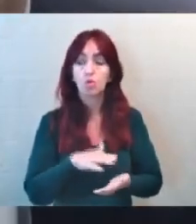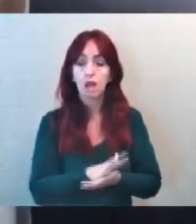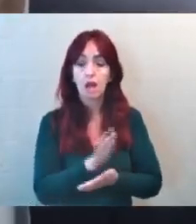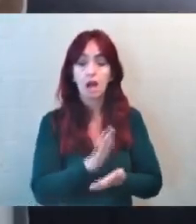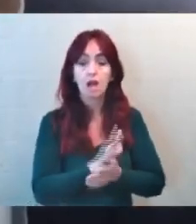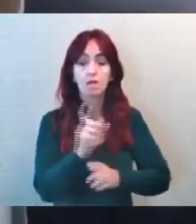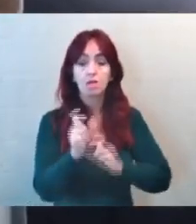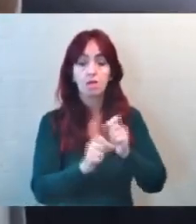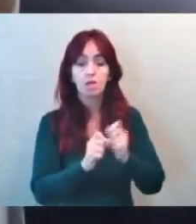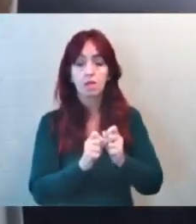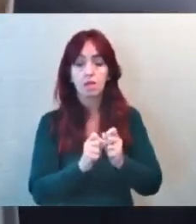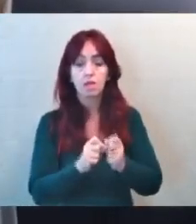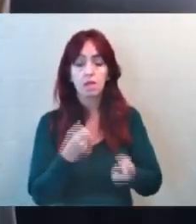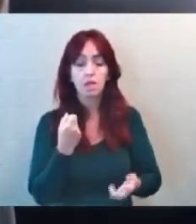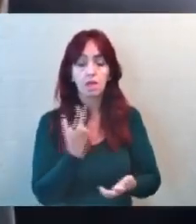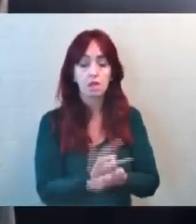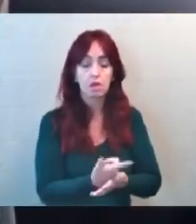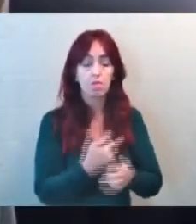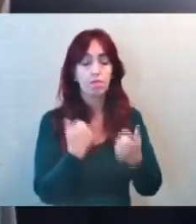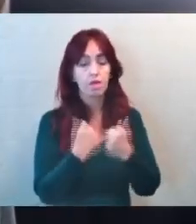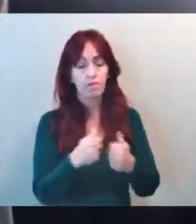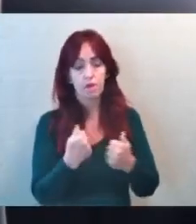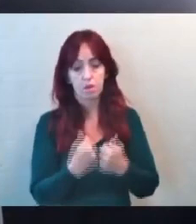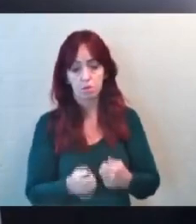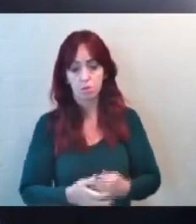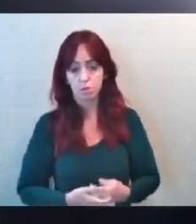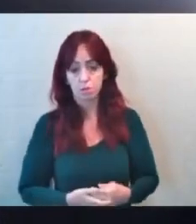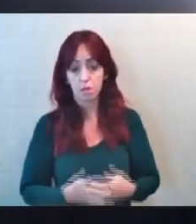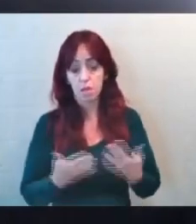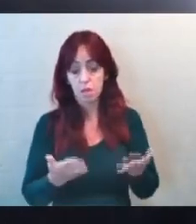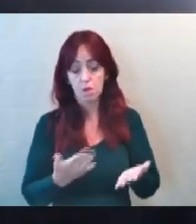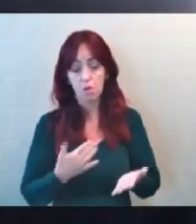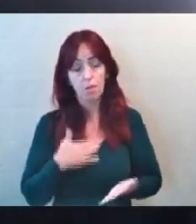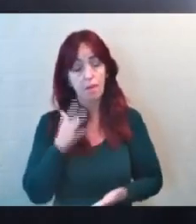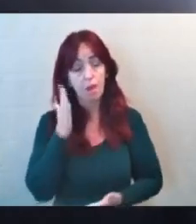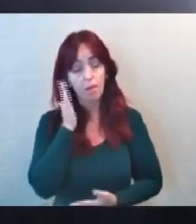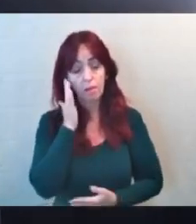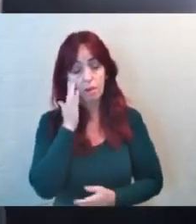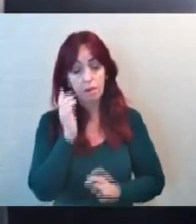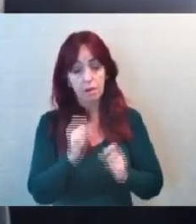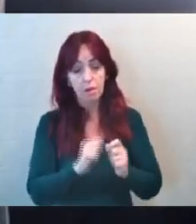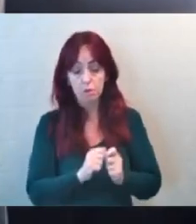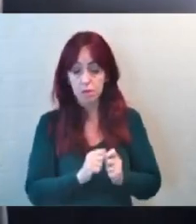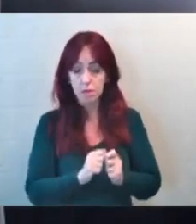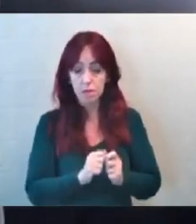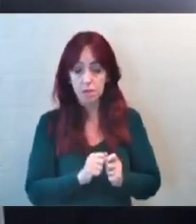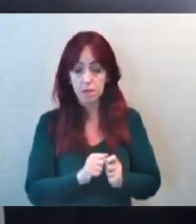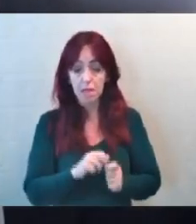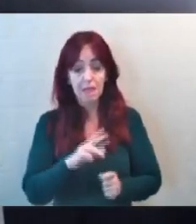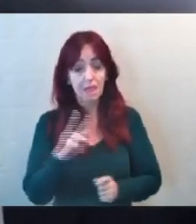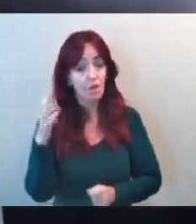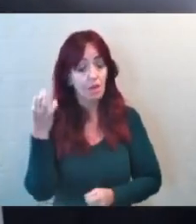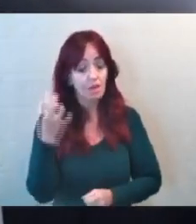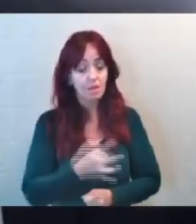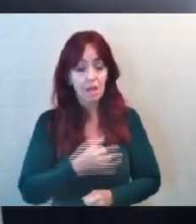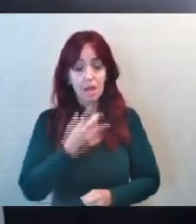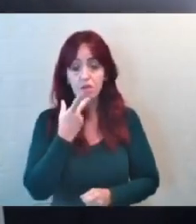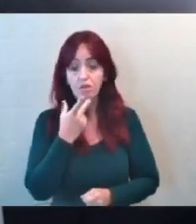é a depreciação dos veículos. Então, no meu entender, é incorreto falar que o